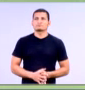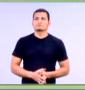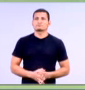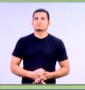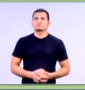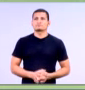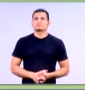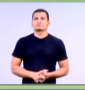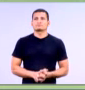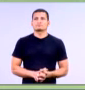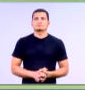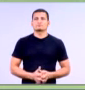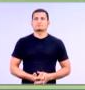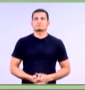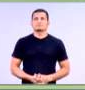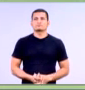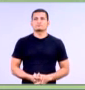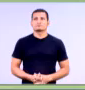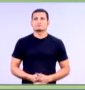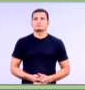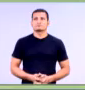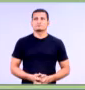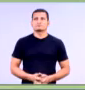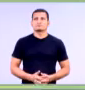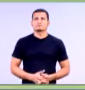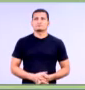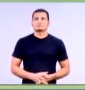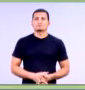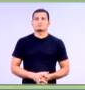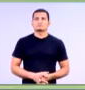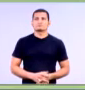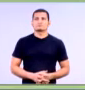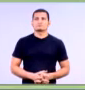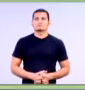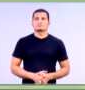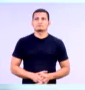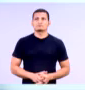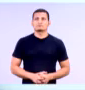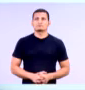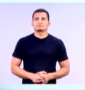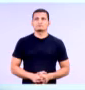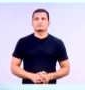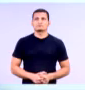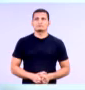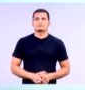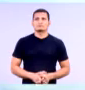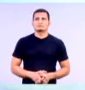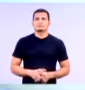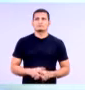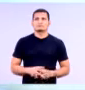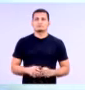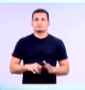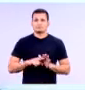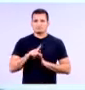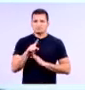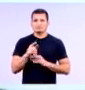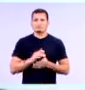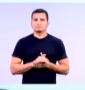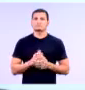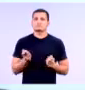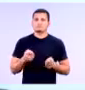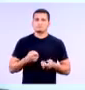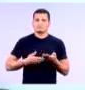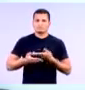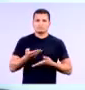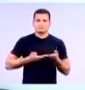uma variável. Gente, vamos... boa pergunta. Vamos interagir, gente. Vamos interagir